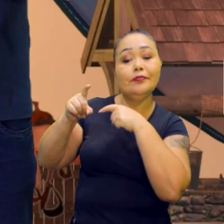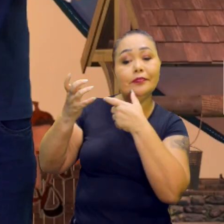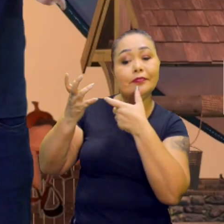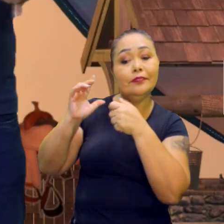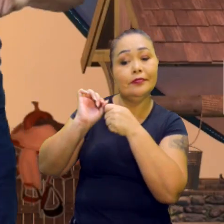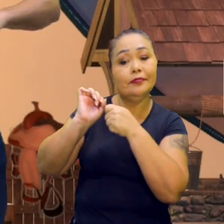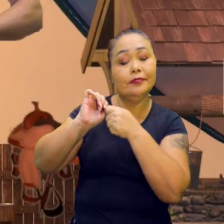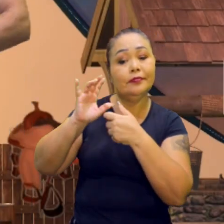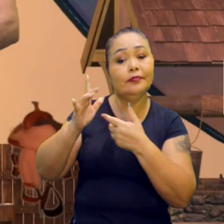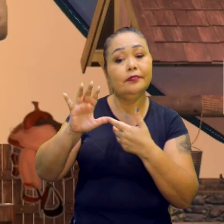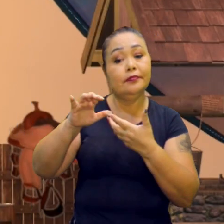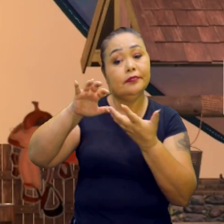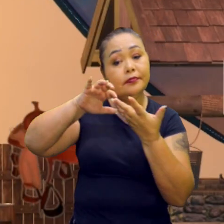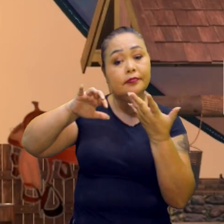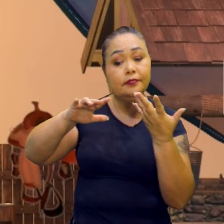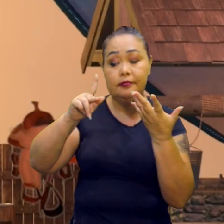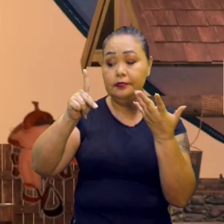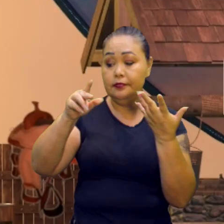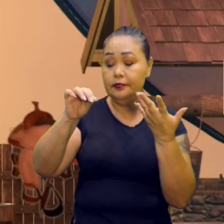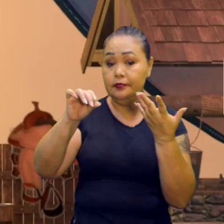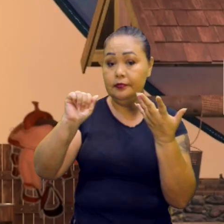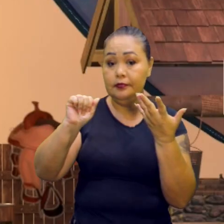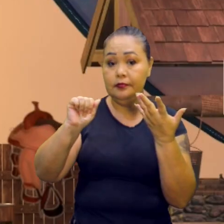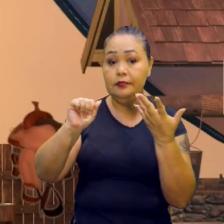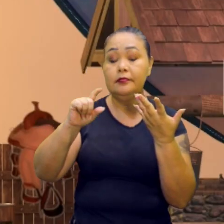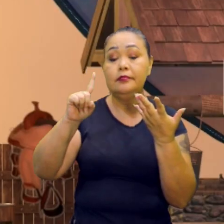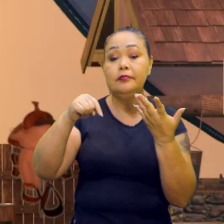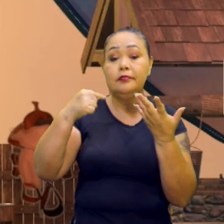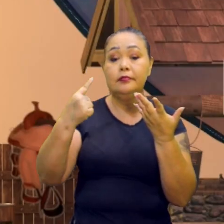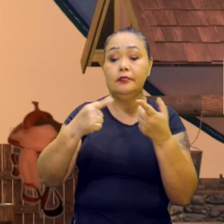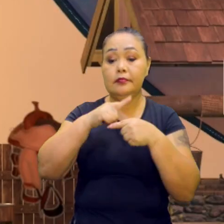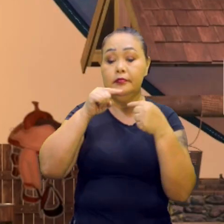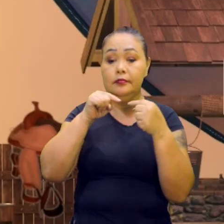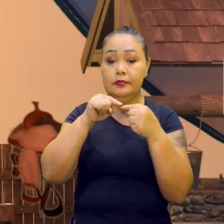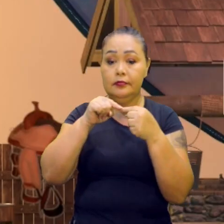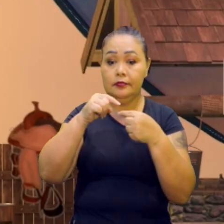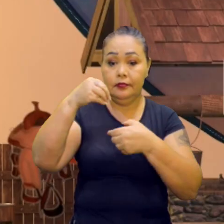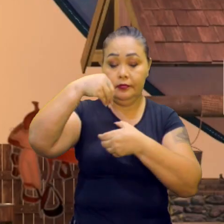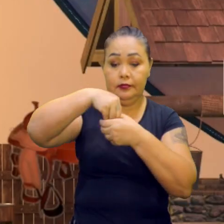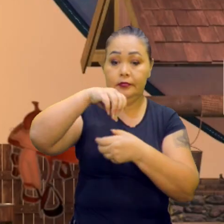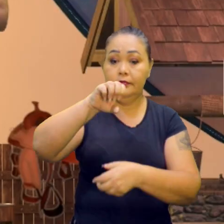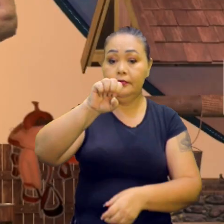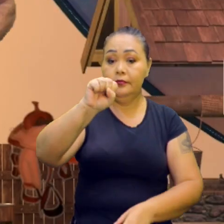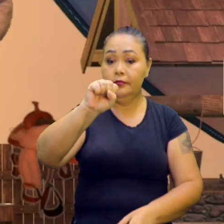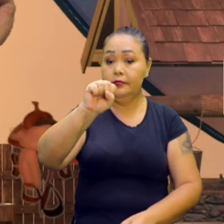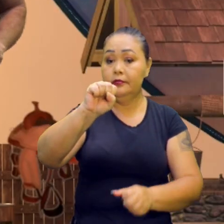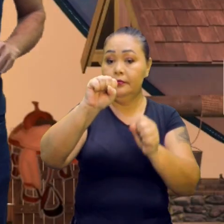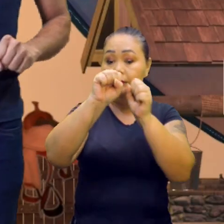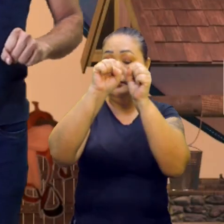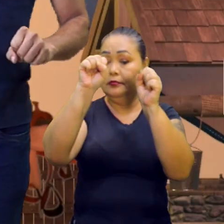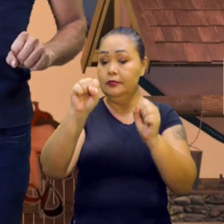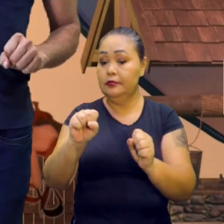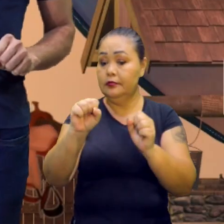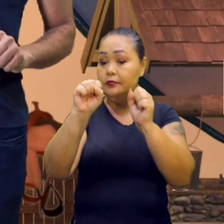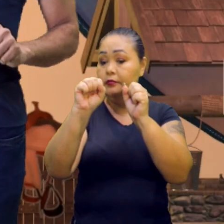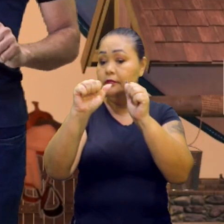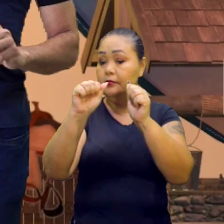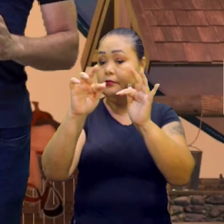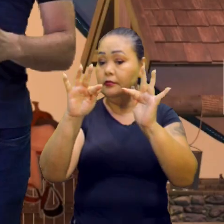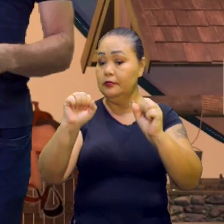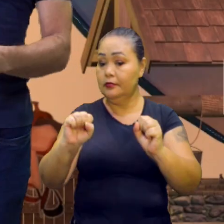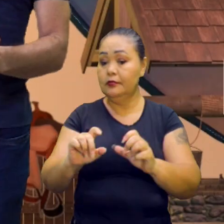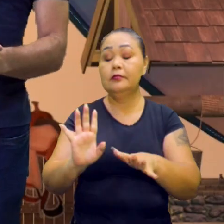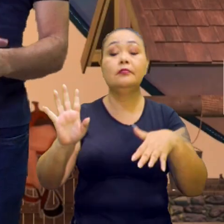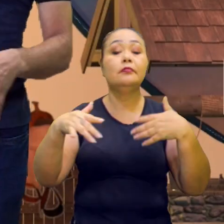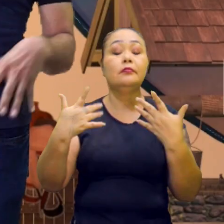que é poda e o que é poda, objetivo de poda nos SAFs. Exemplo. Nós